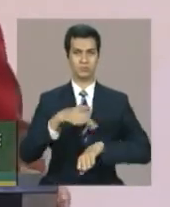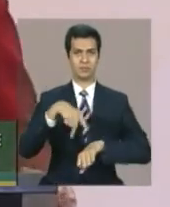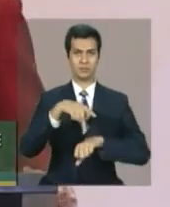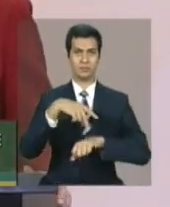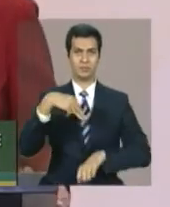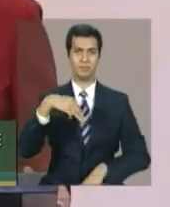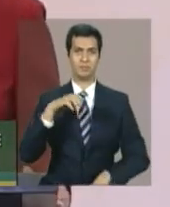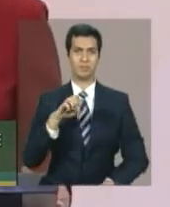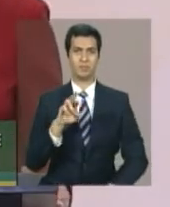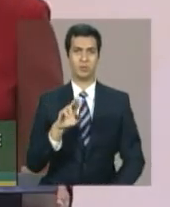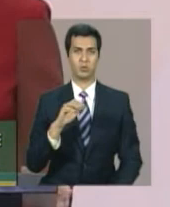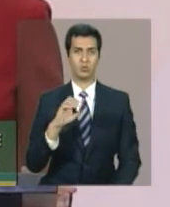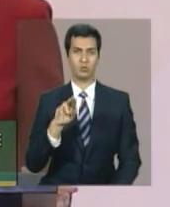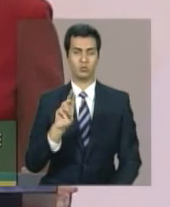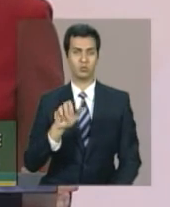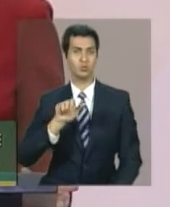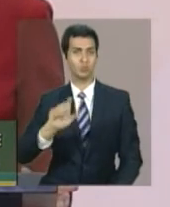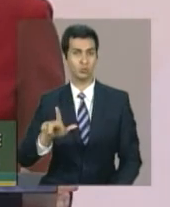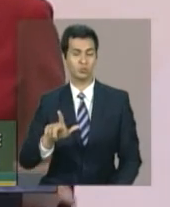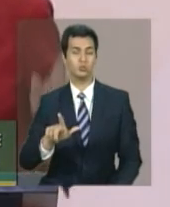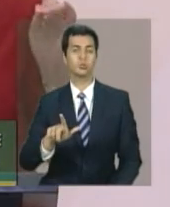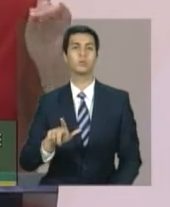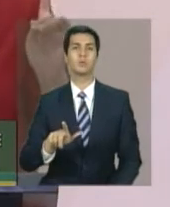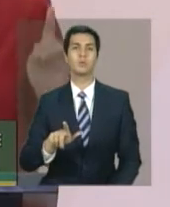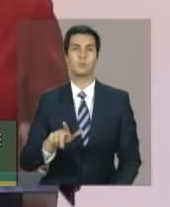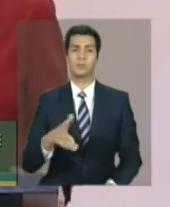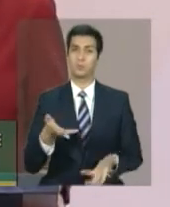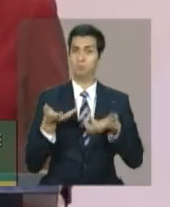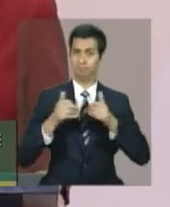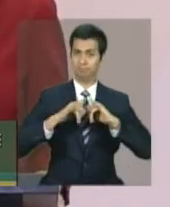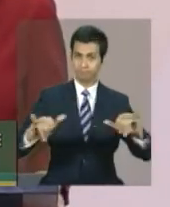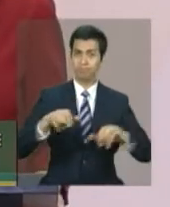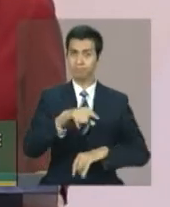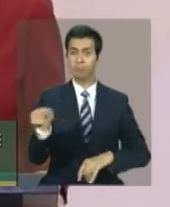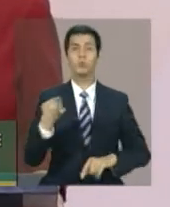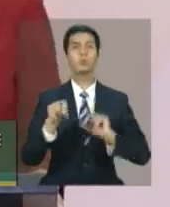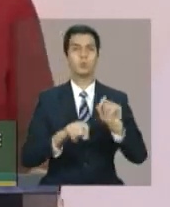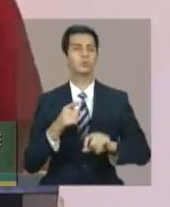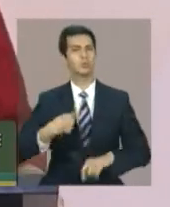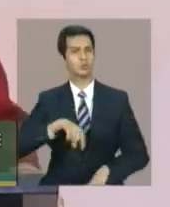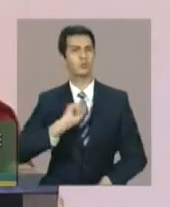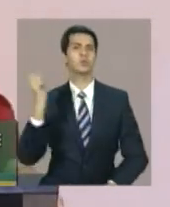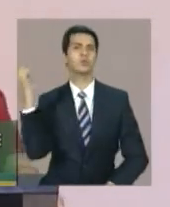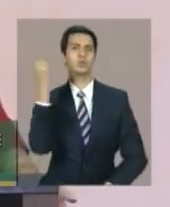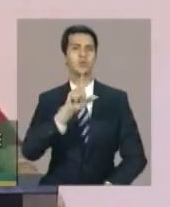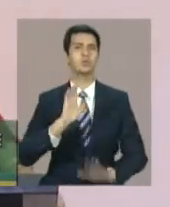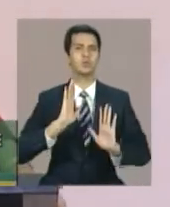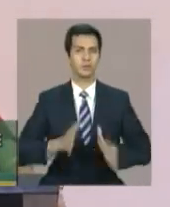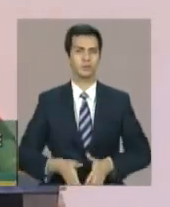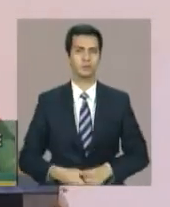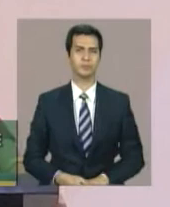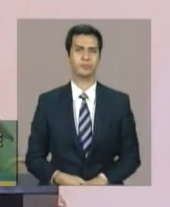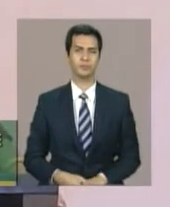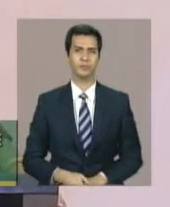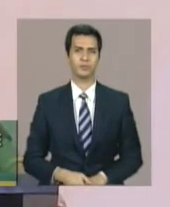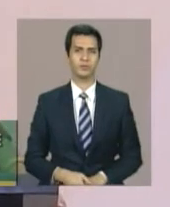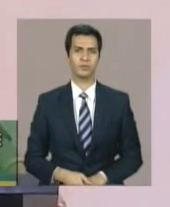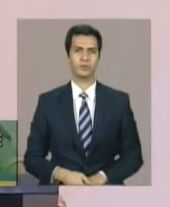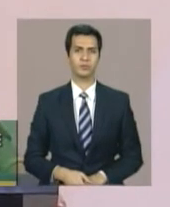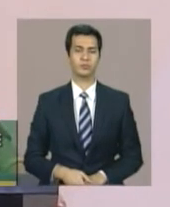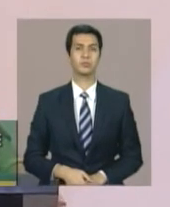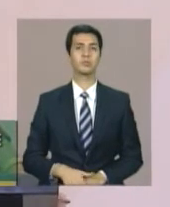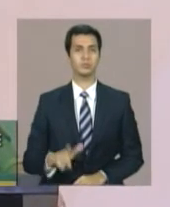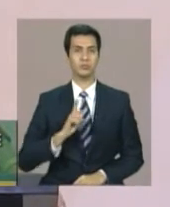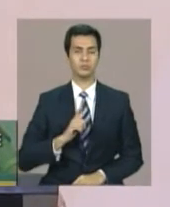comunicar a vocês que nós tivemos uma grande conquista. Uma grande conquista. Nós aumentamos em